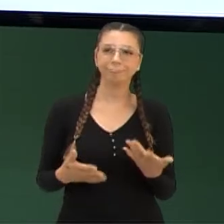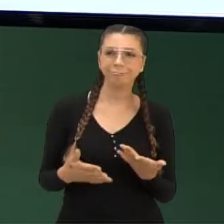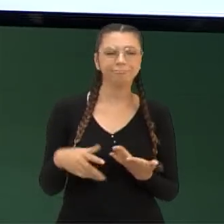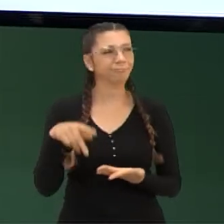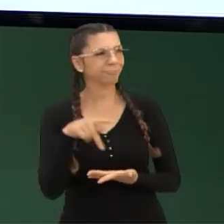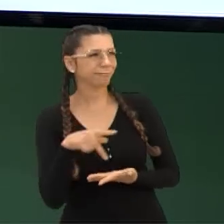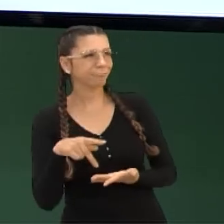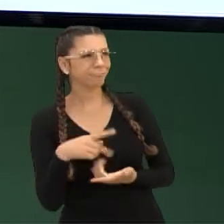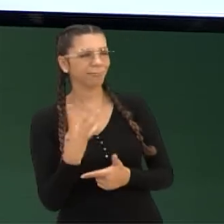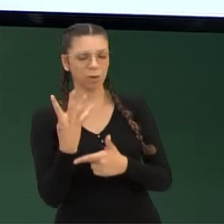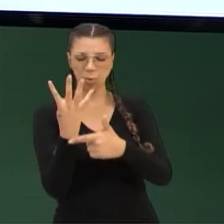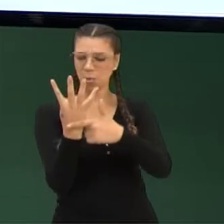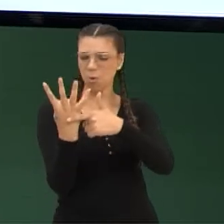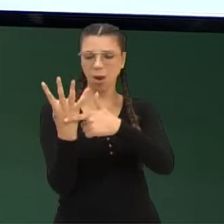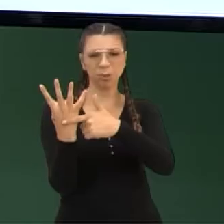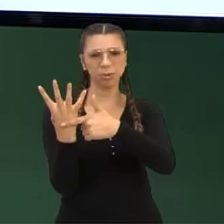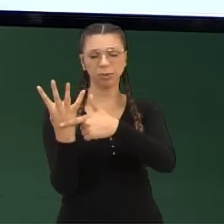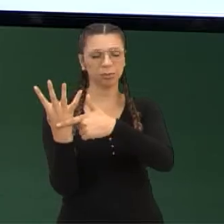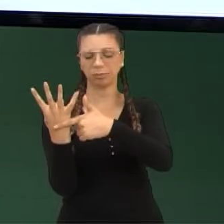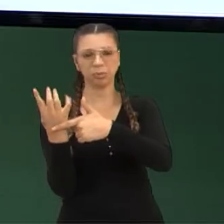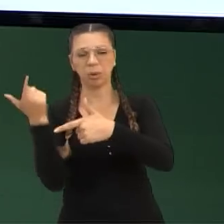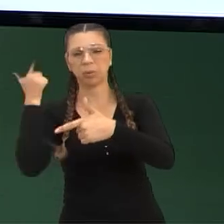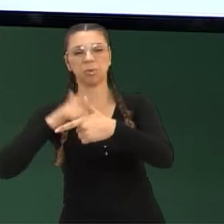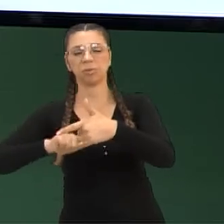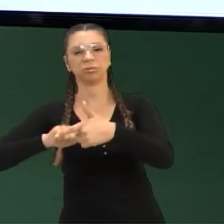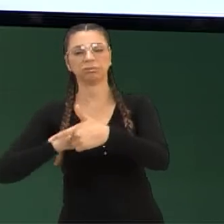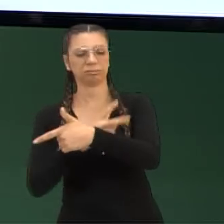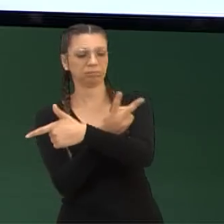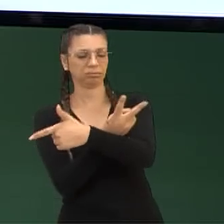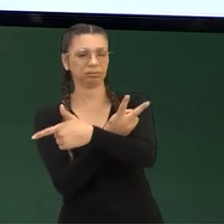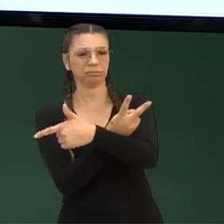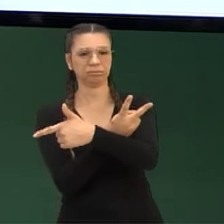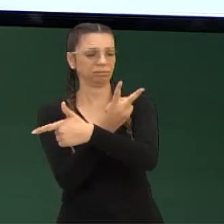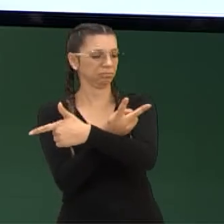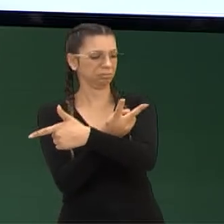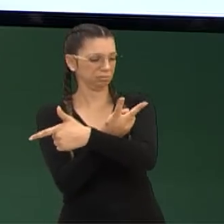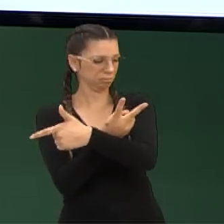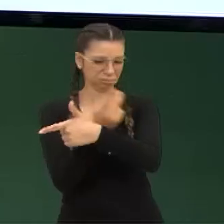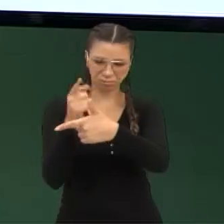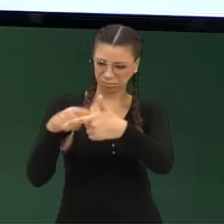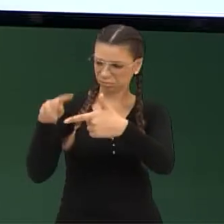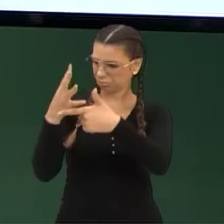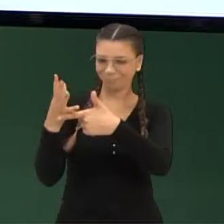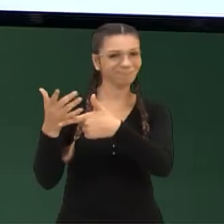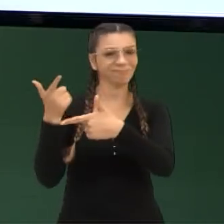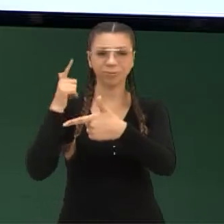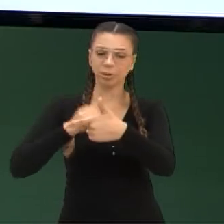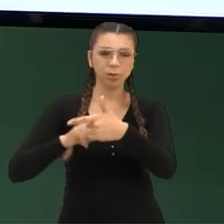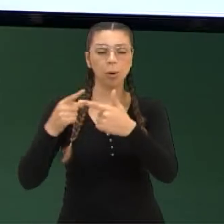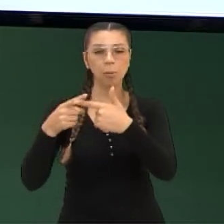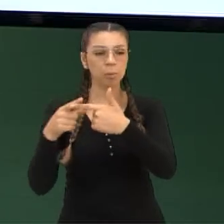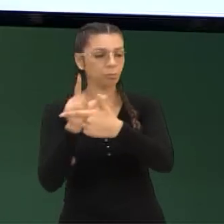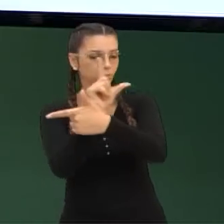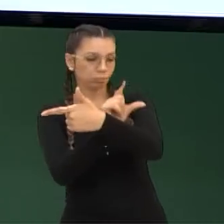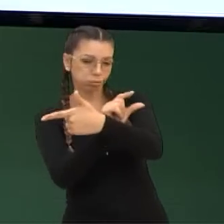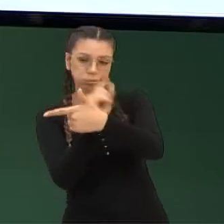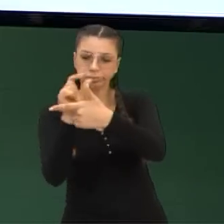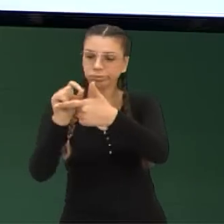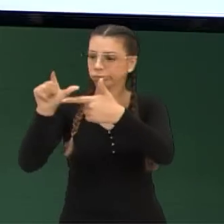Professora, 4 não cabe nenhuma vez inteira no 2. Então, eu vou pôr 0 e vou para a casa